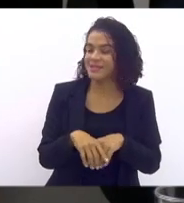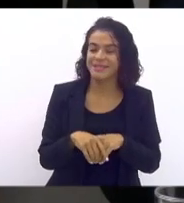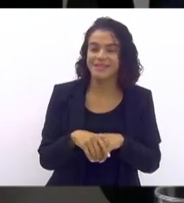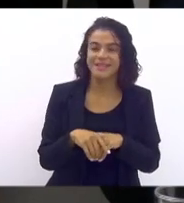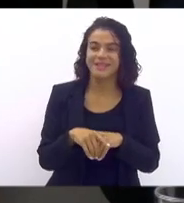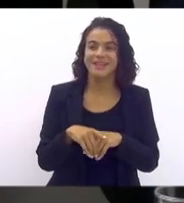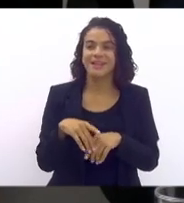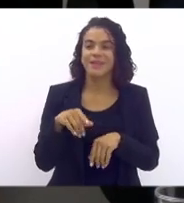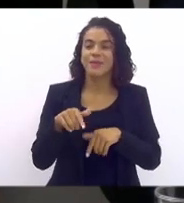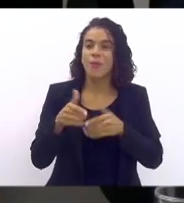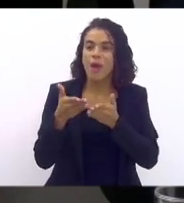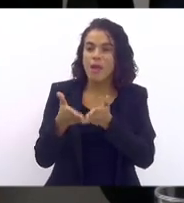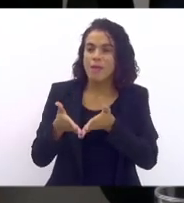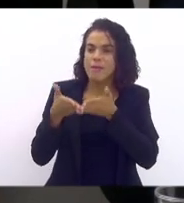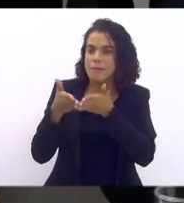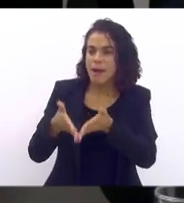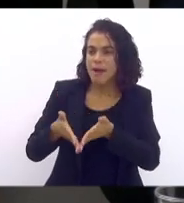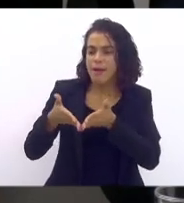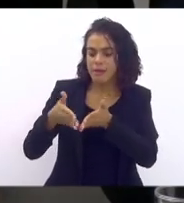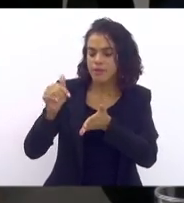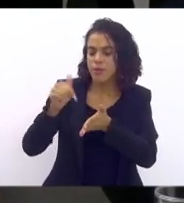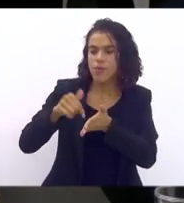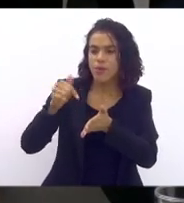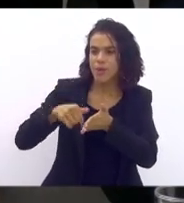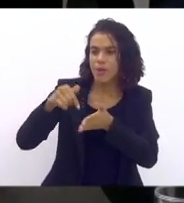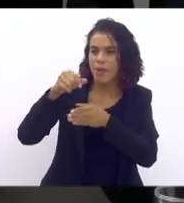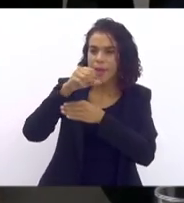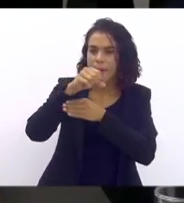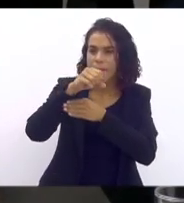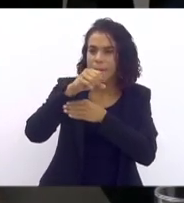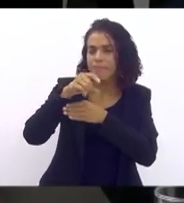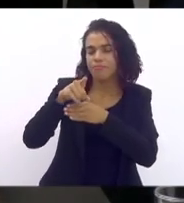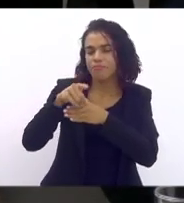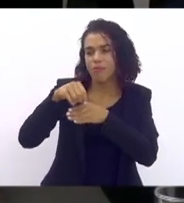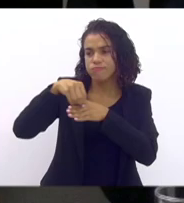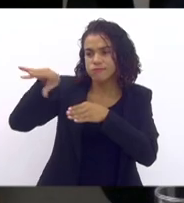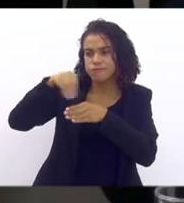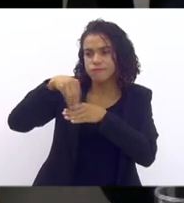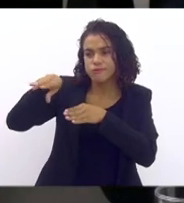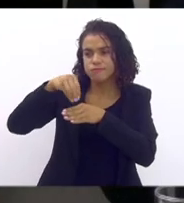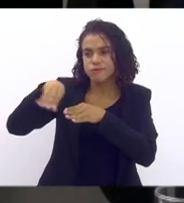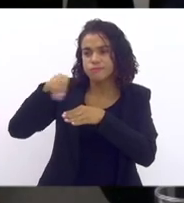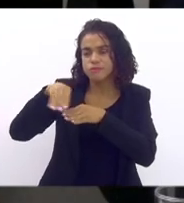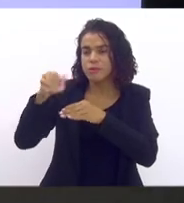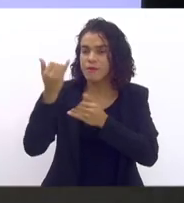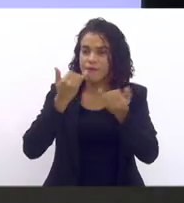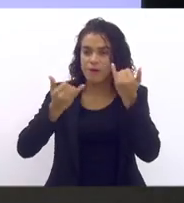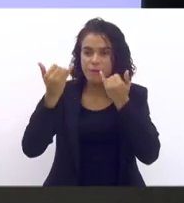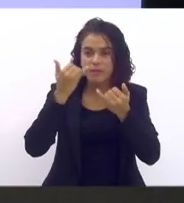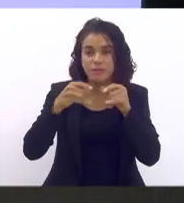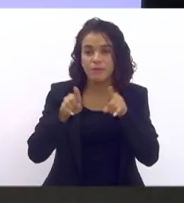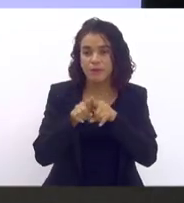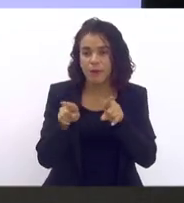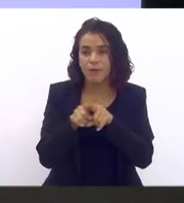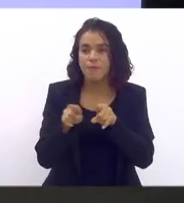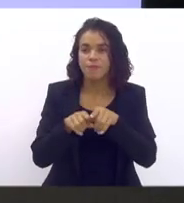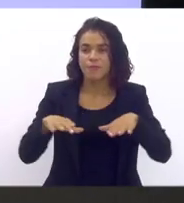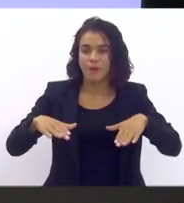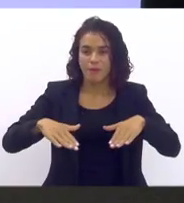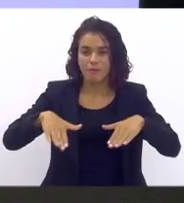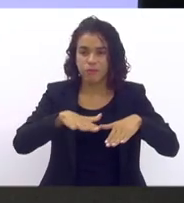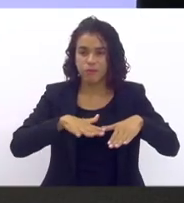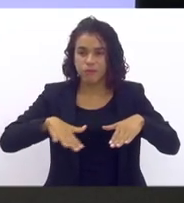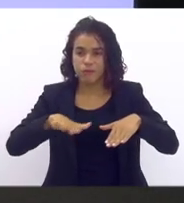legítimas legitimamente que eu digo iluminadas né com transmitindo dados que a gente sabe todo mundo que tá aqui na Bahia de Guanabara na Bahia de